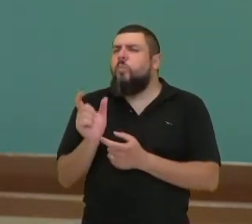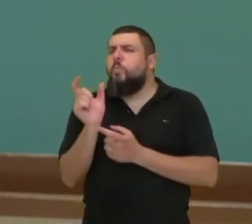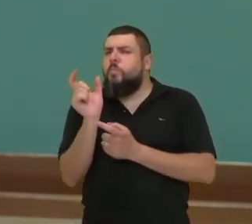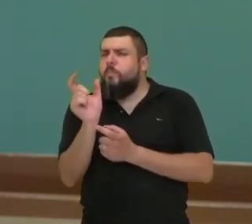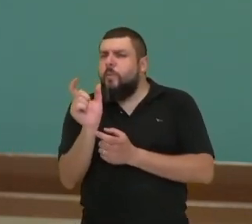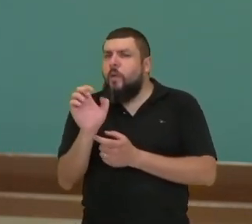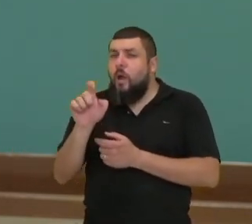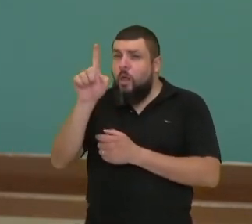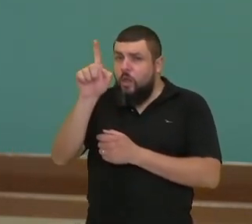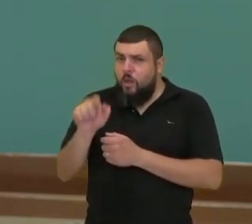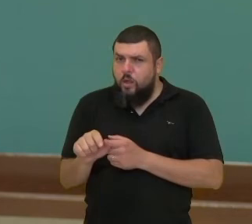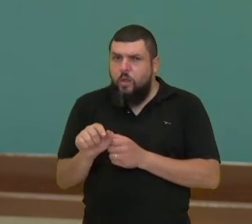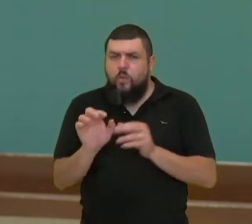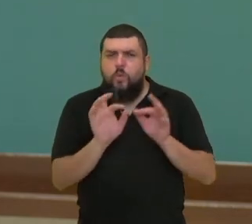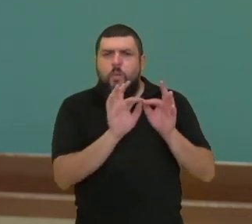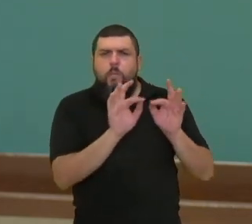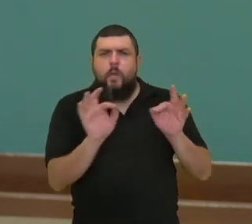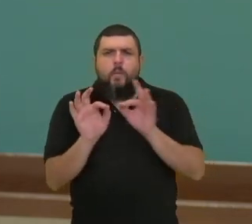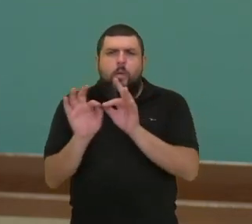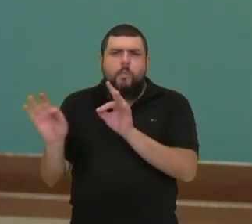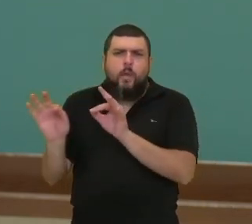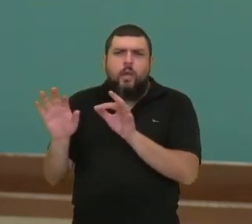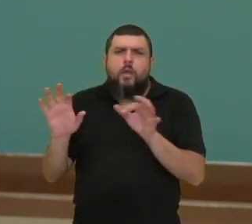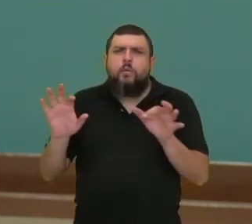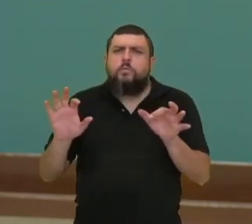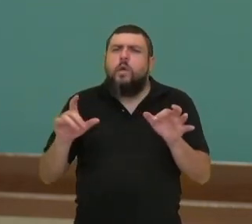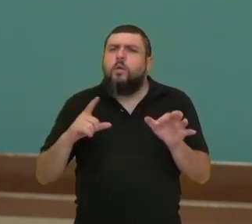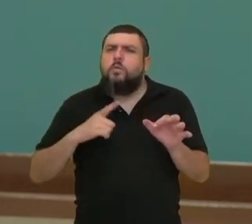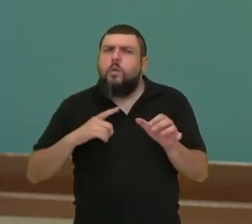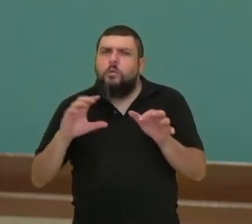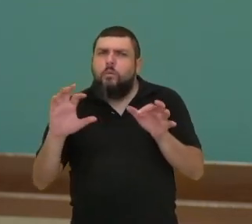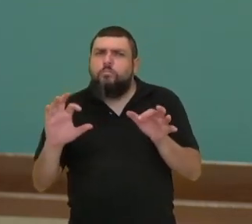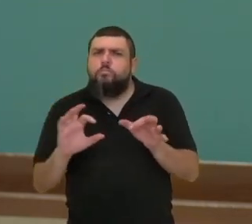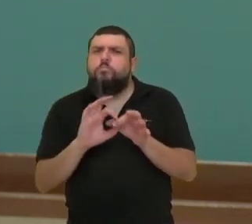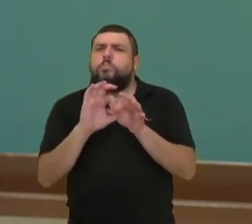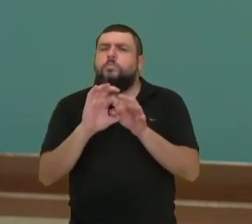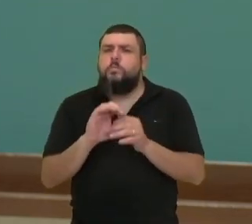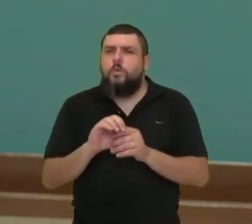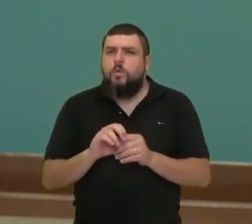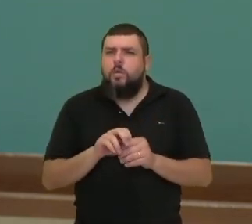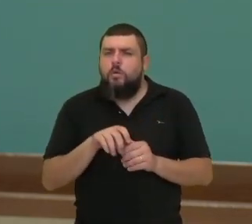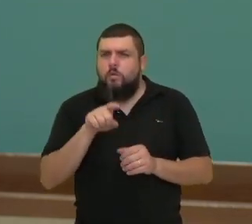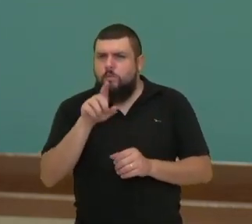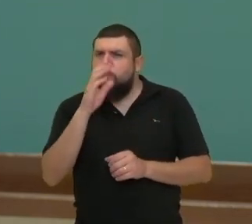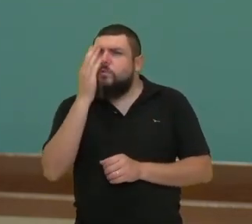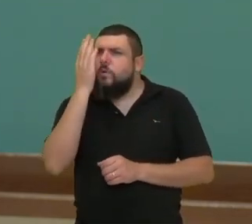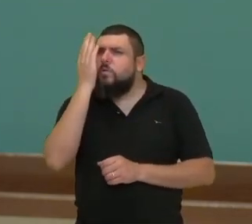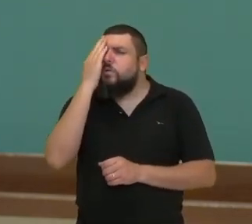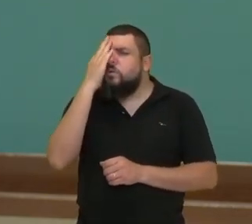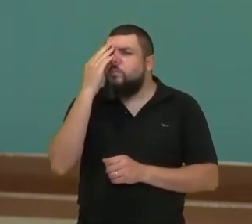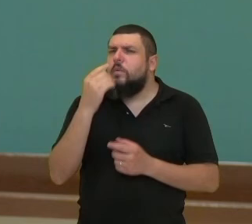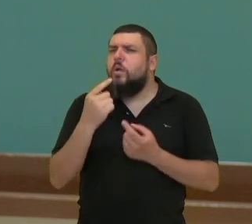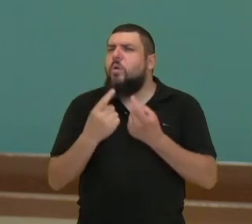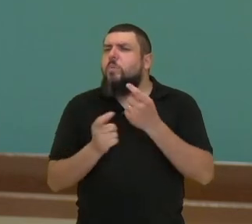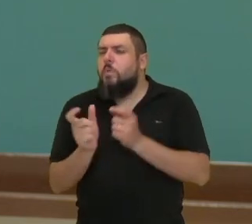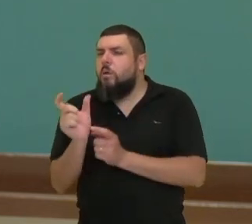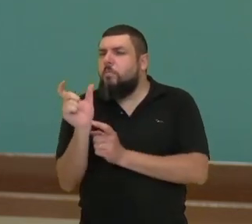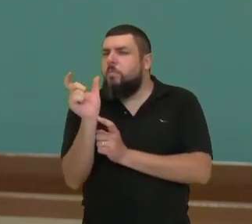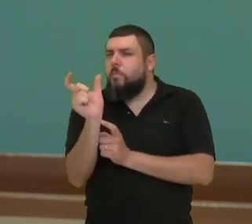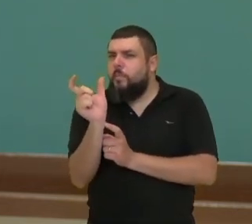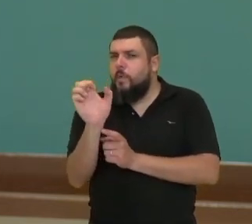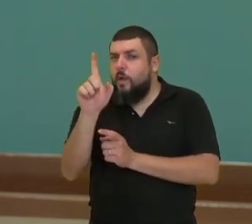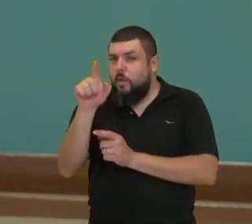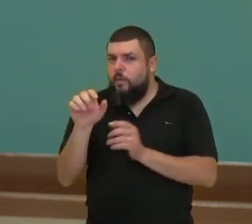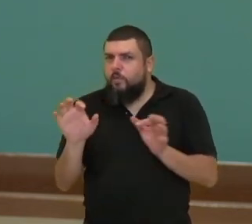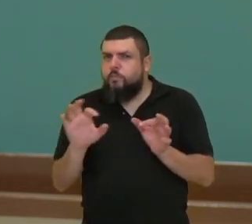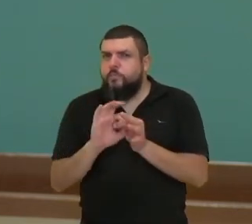no segundo período do trecho apresentado? Então, você consegue localizar a conjunção que está aqui?